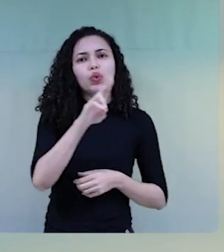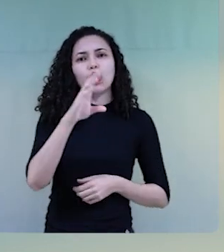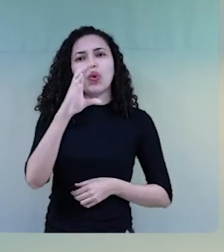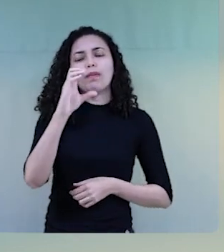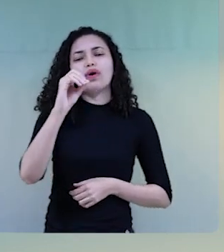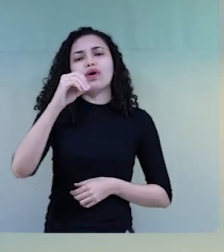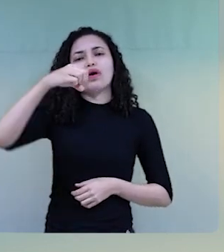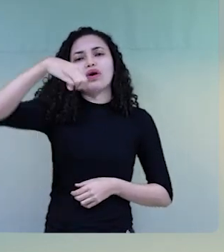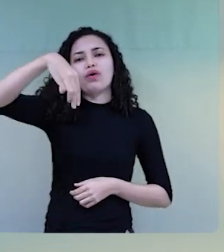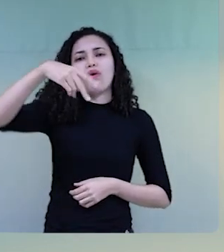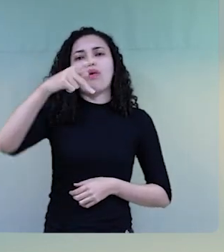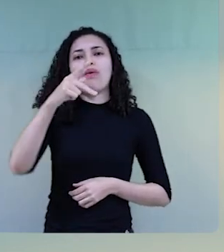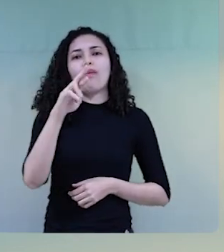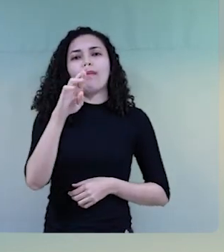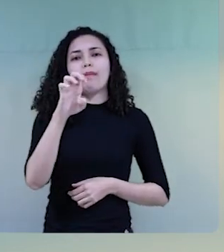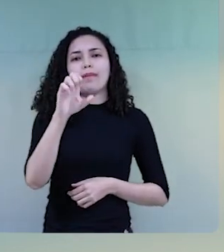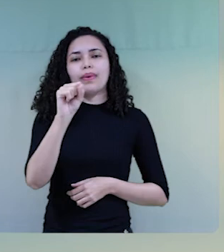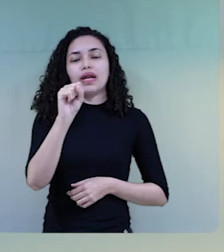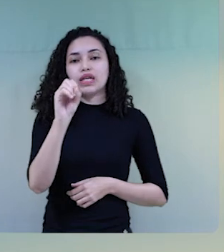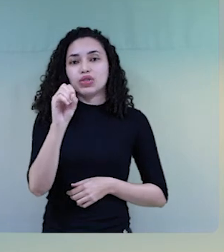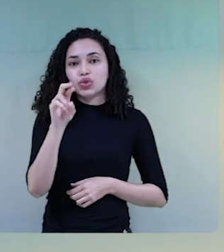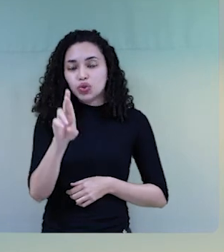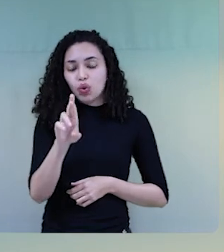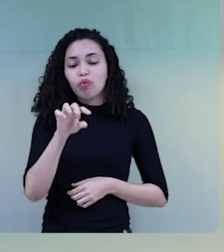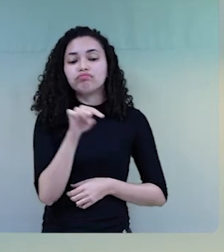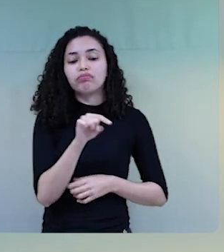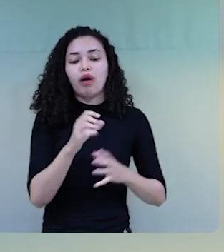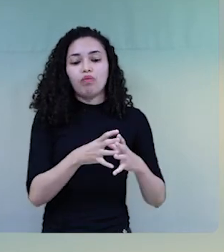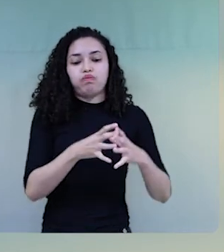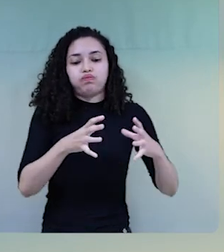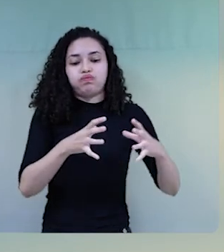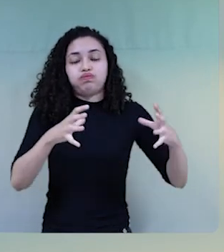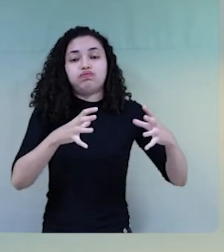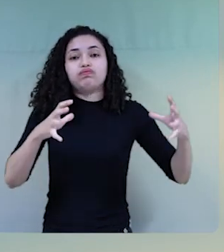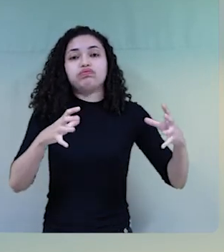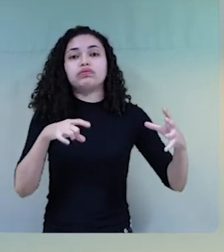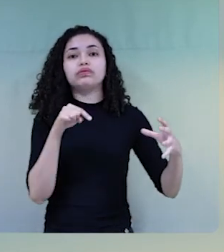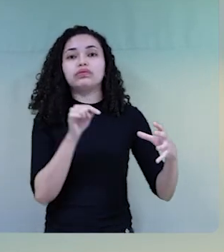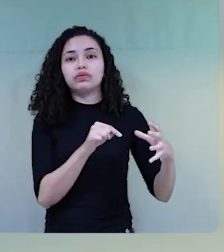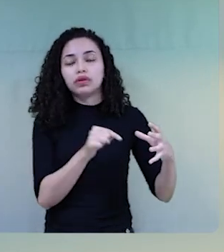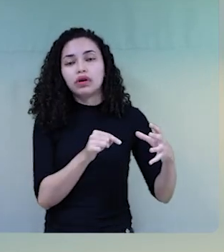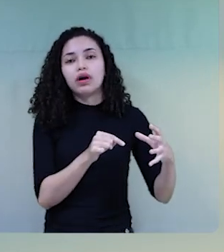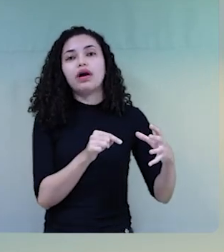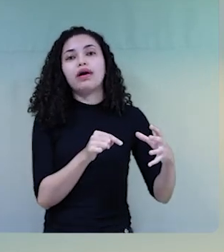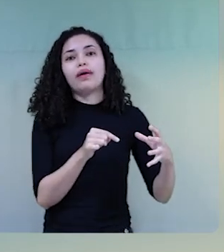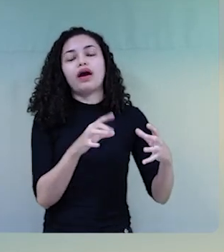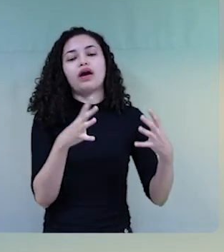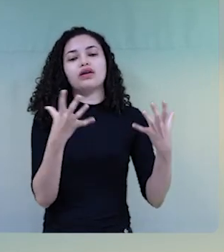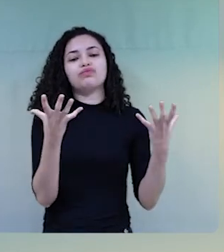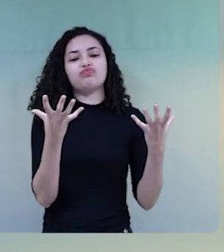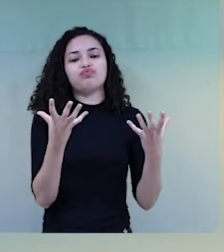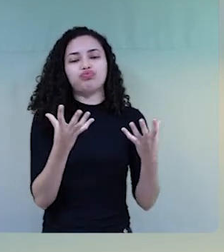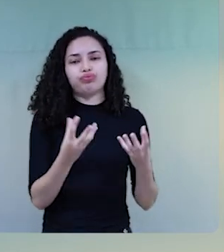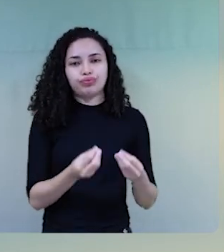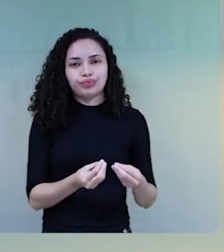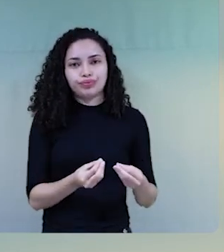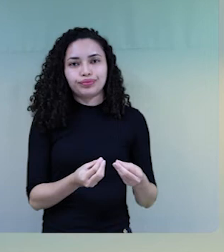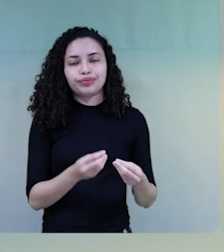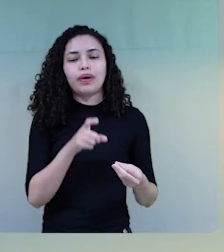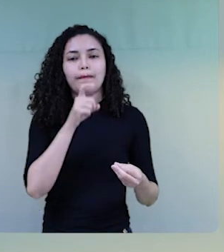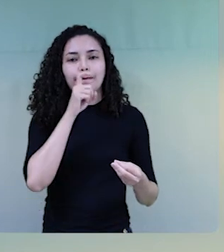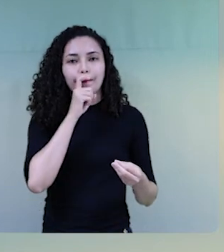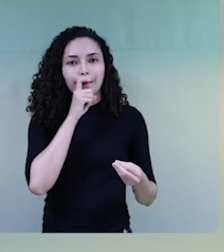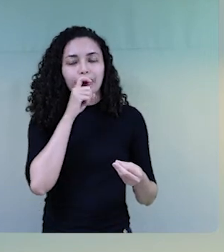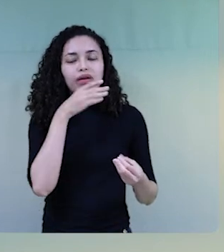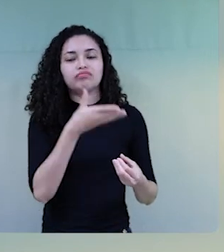sofre compressão e, consequentemente, ele pode, com o processo de expansão posterior, ele pode sofrer resfriamento. Tá? Então, na verdade, a